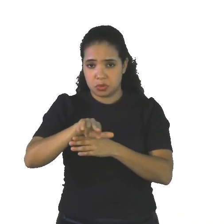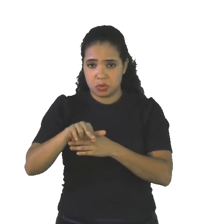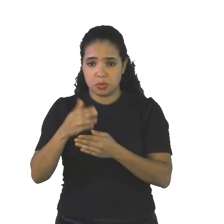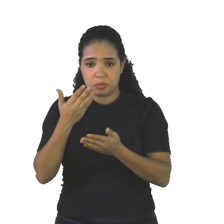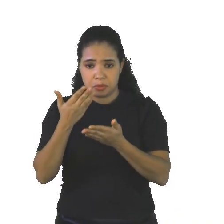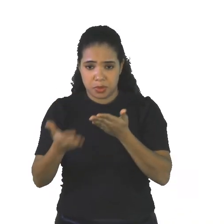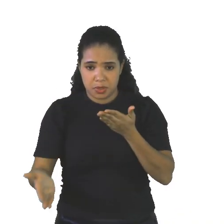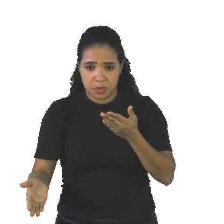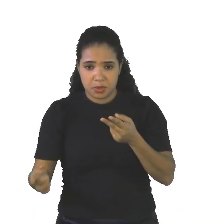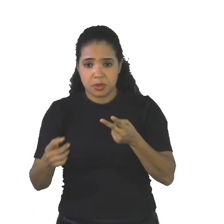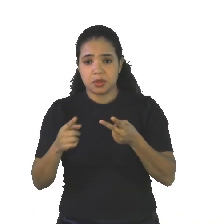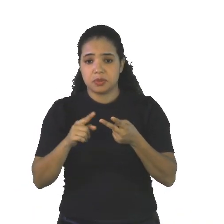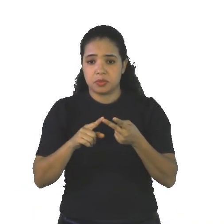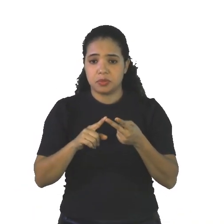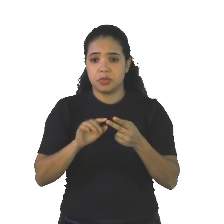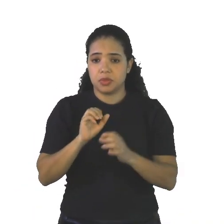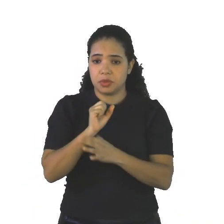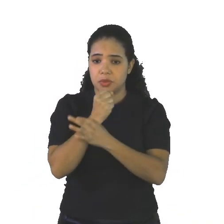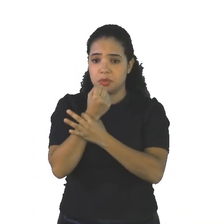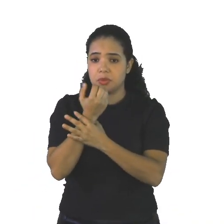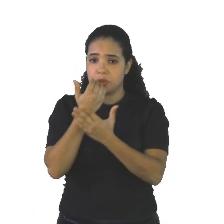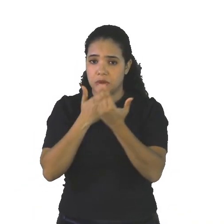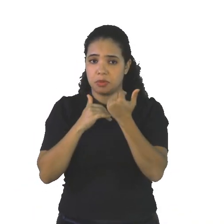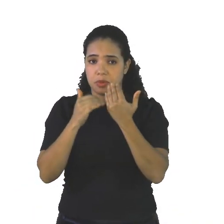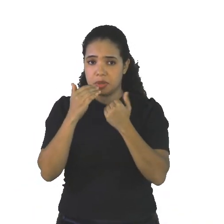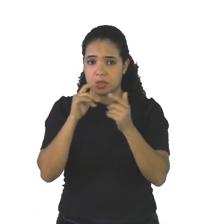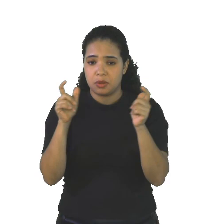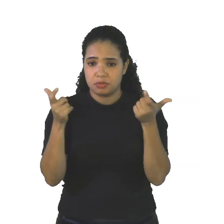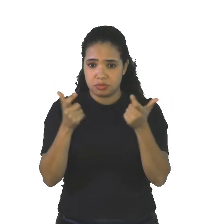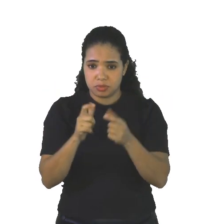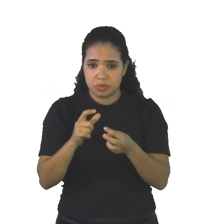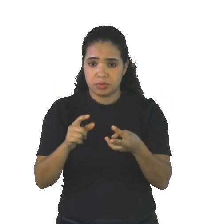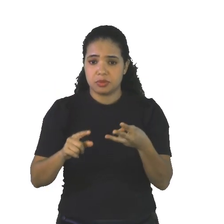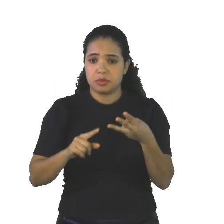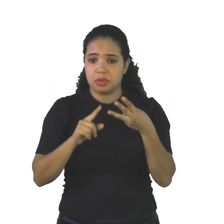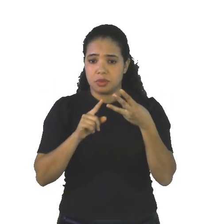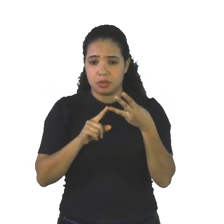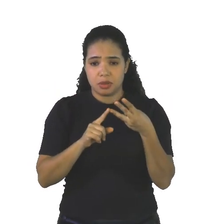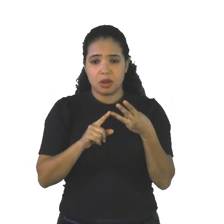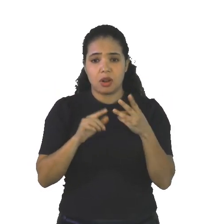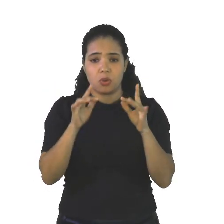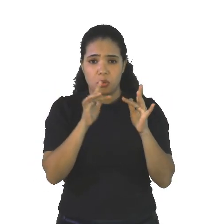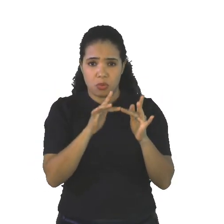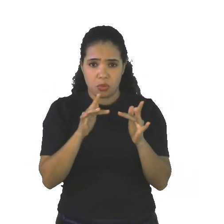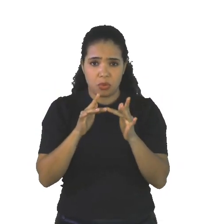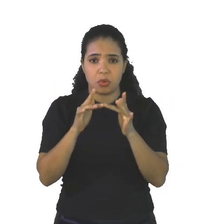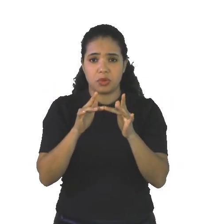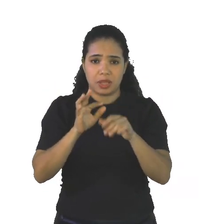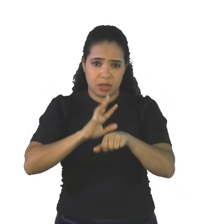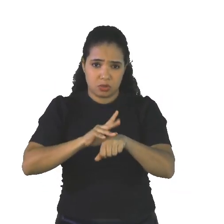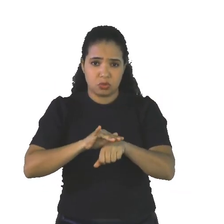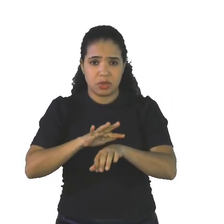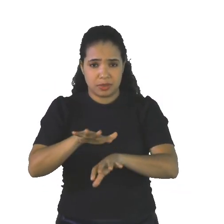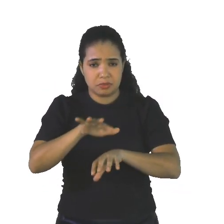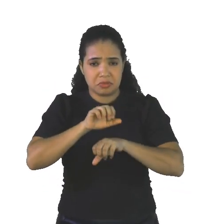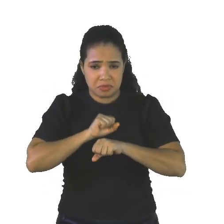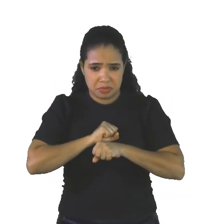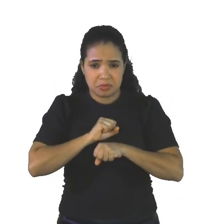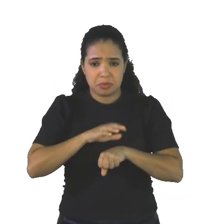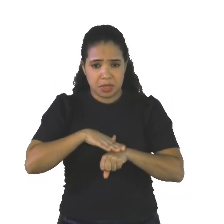2. Segurança alimentar reduzida. 3. Maior contato com doenças. 4.